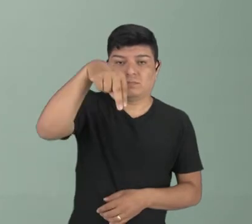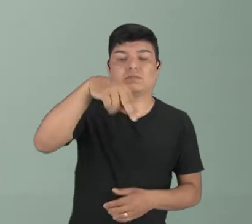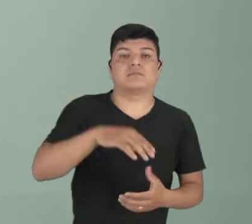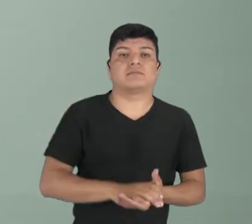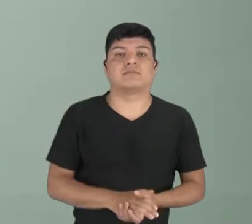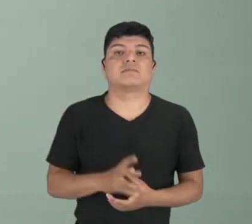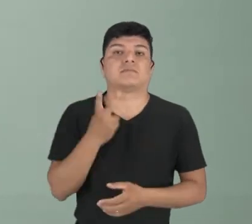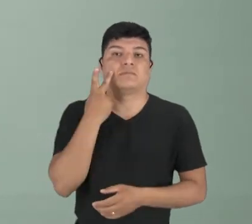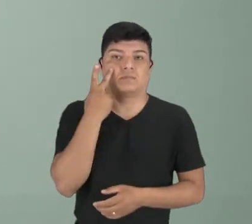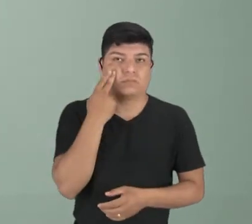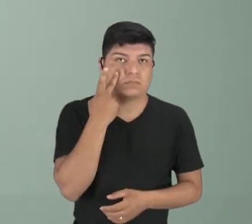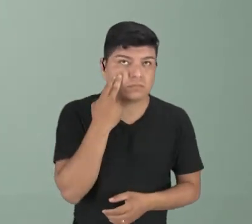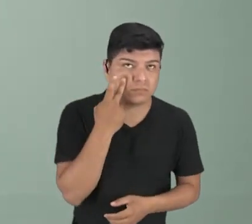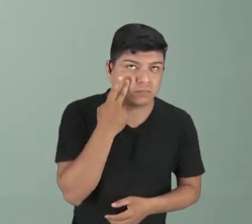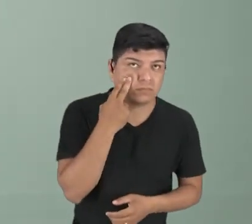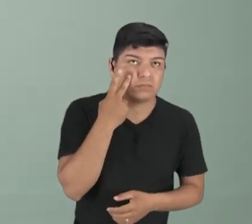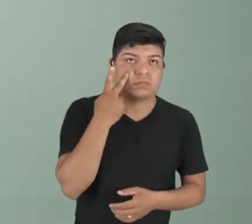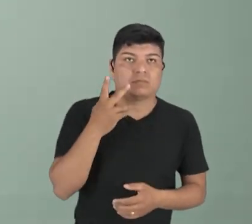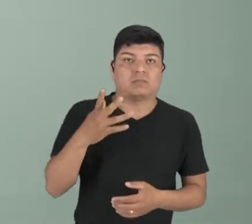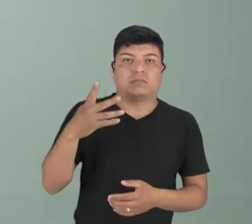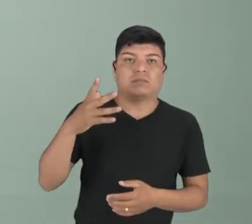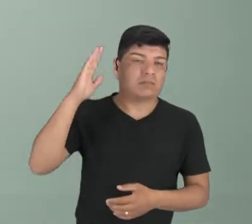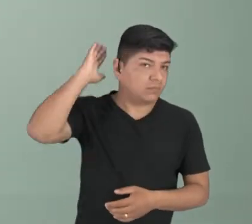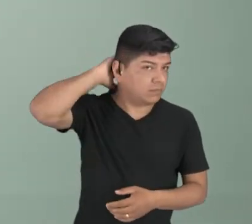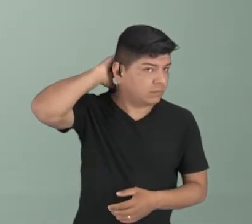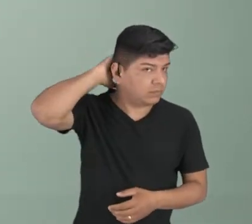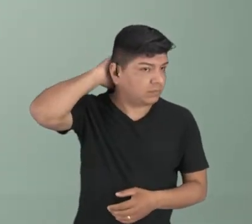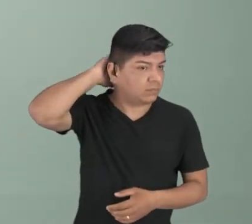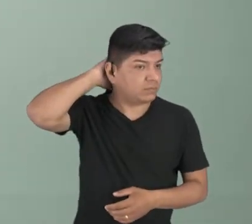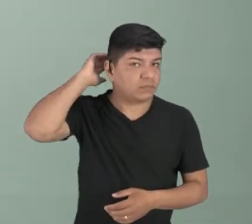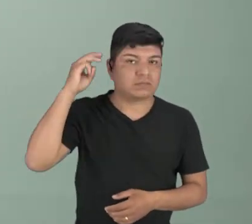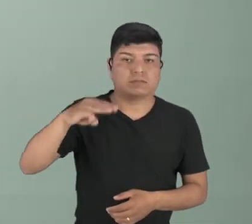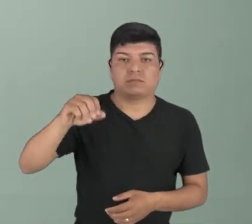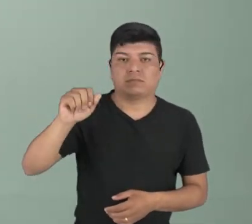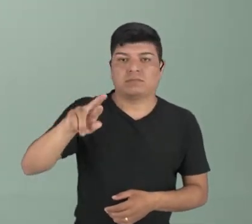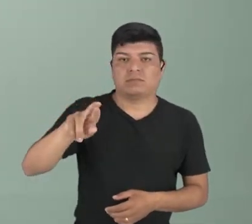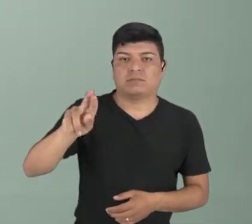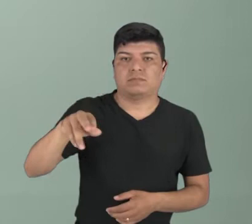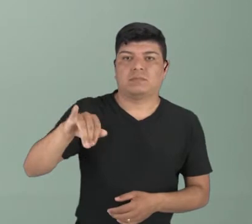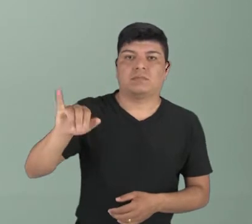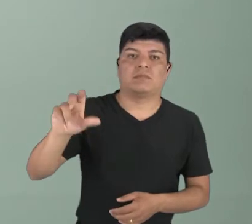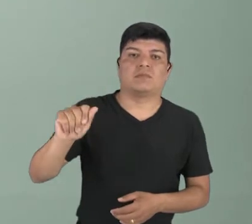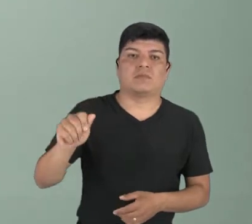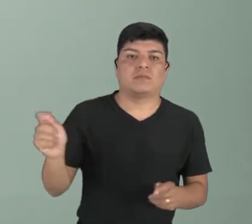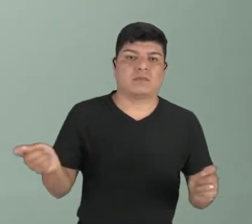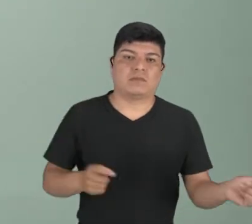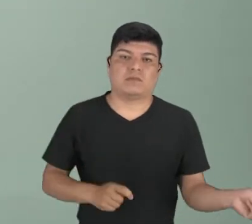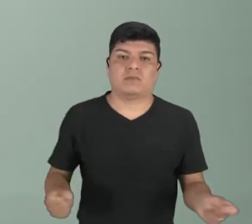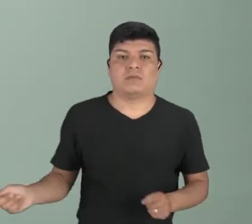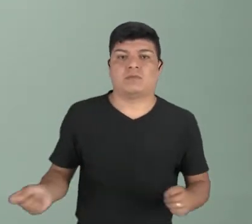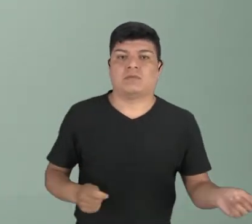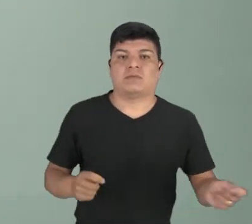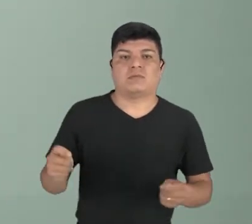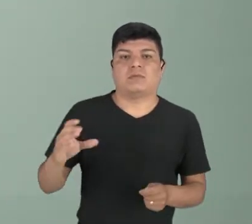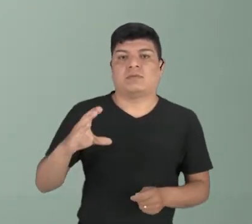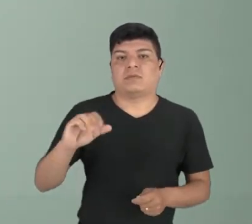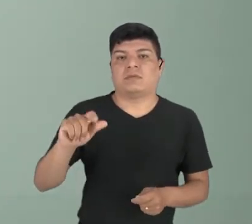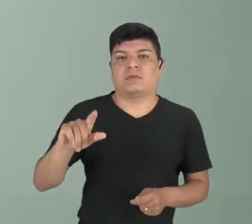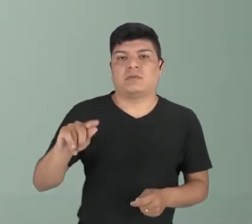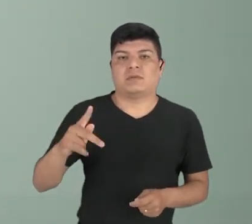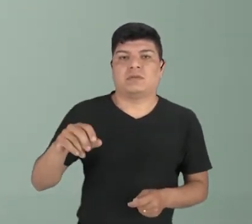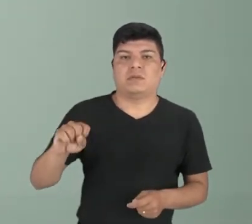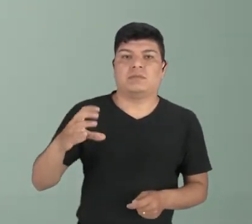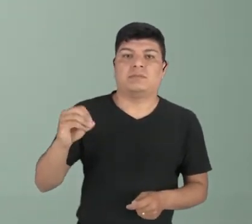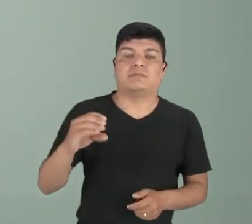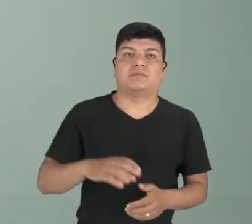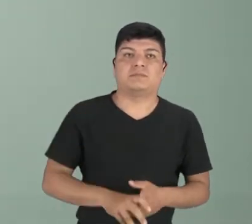é muito comum ali em cima no Pará, a marujada, o carimbó, o calypso. Desce um